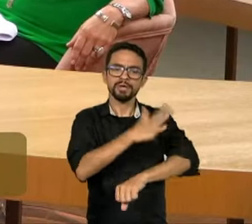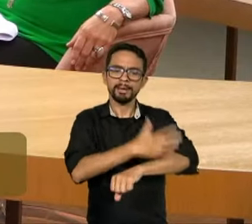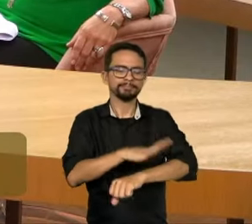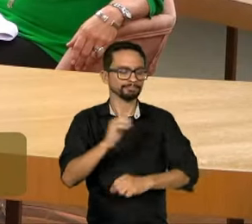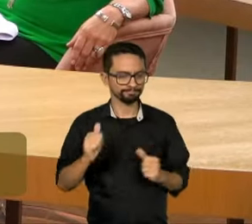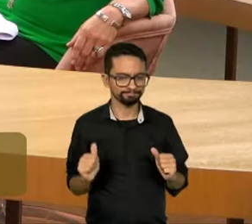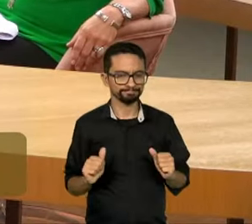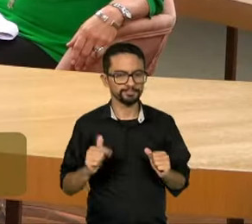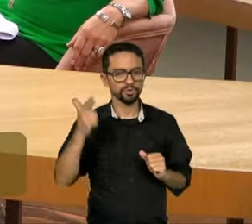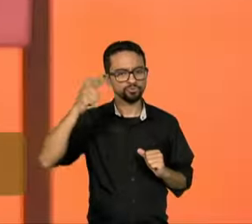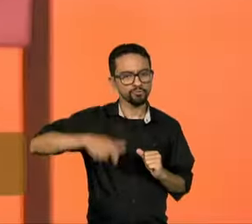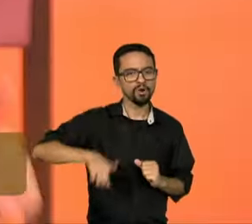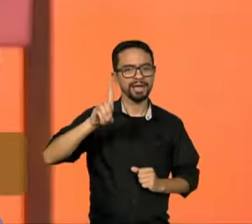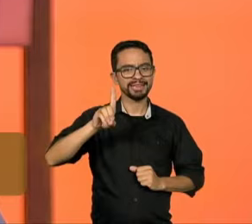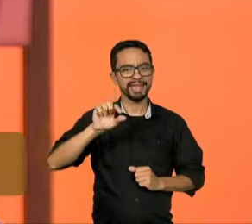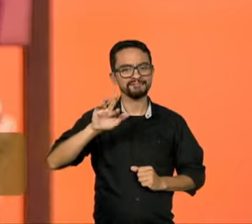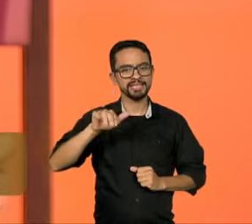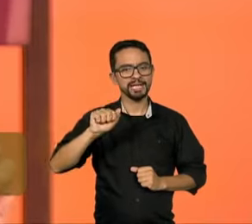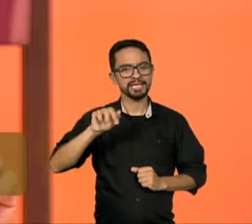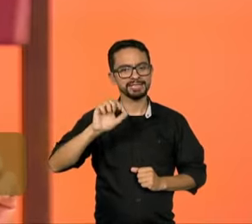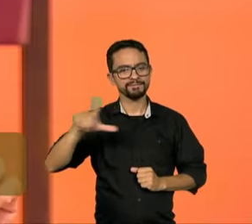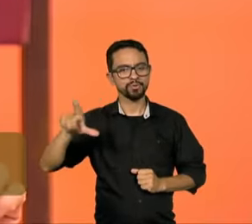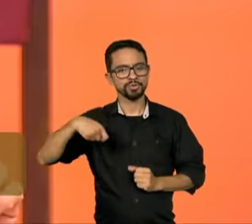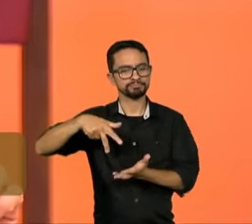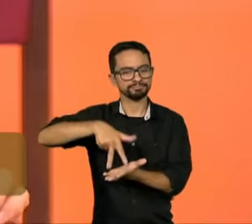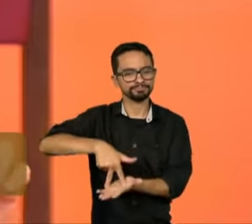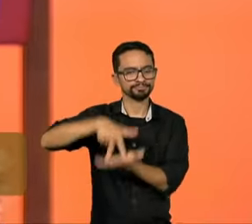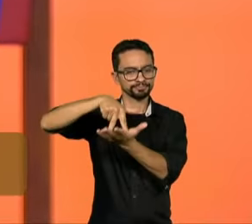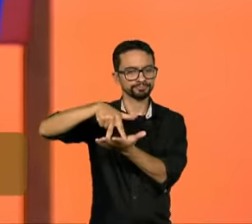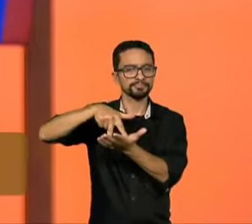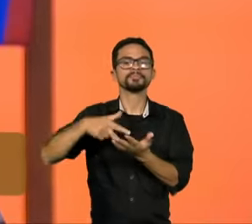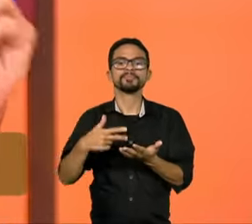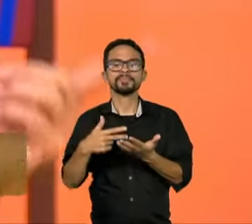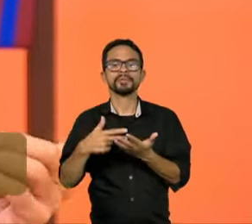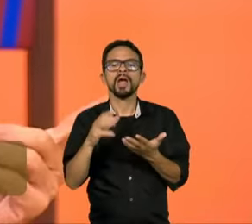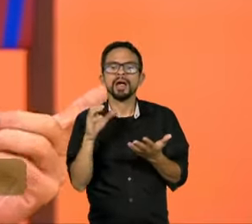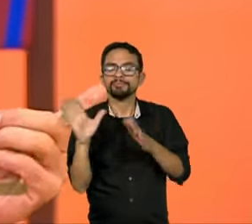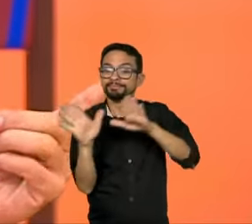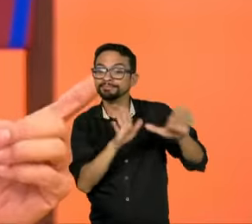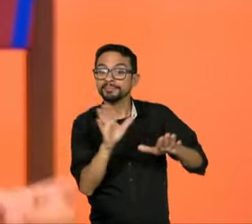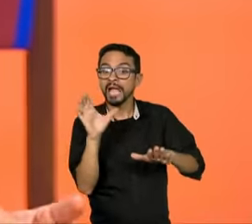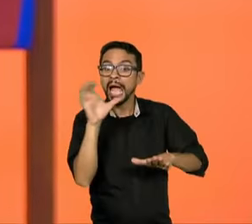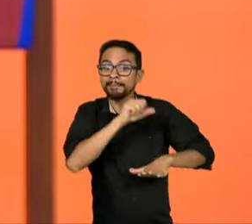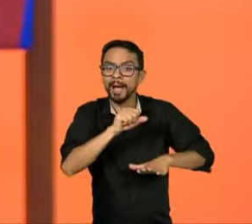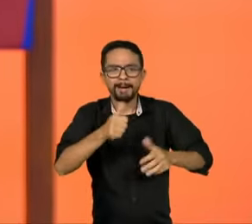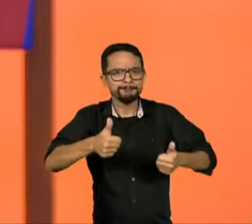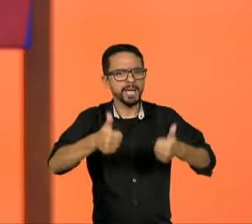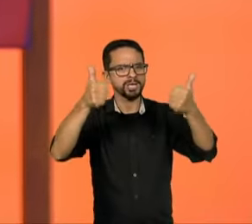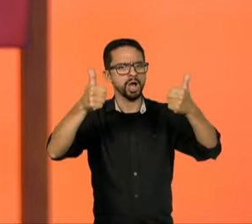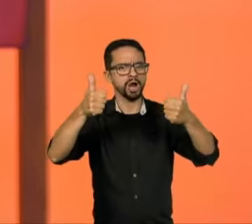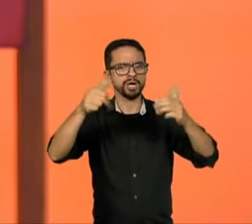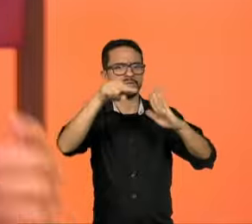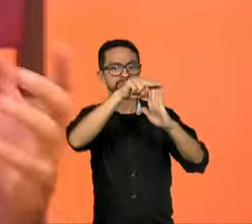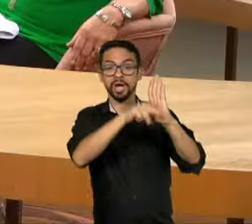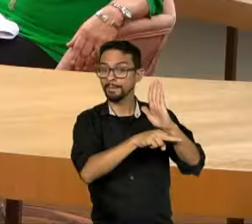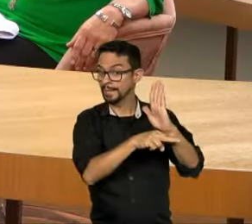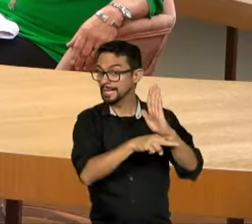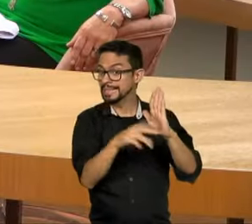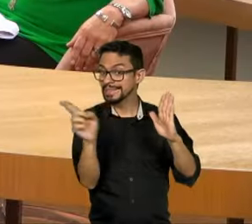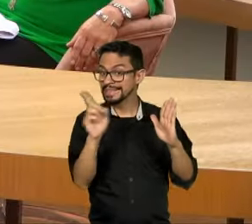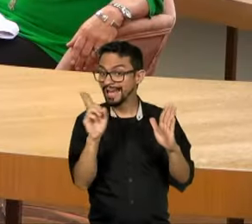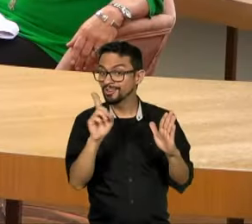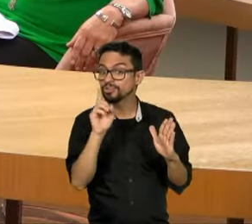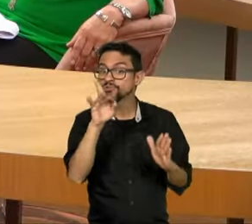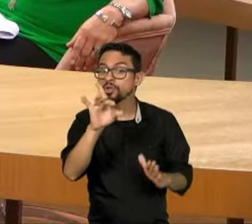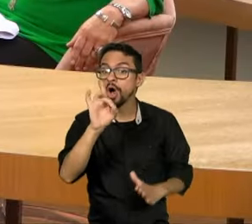Lembrando, lembrando que isso é um paliativo. Isso claro. Não é o ideal, isso não pode virar norma, até que